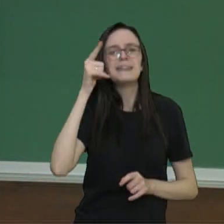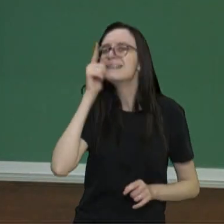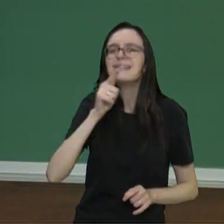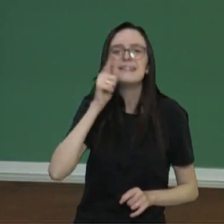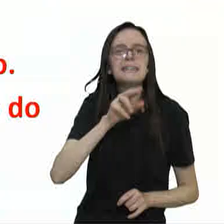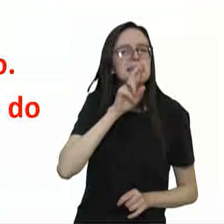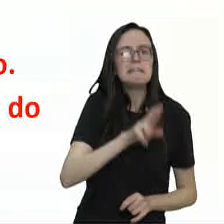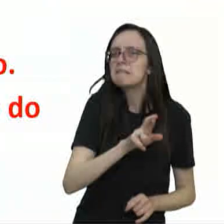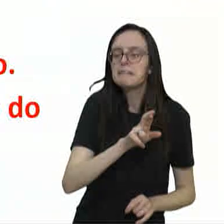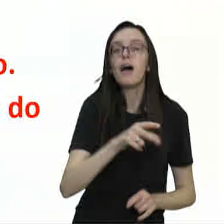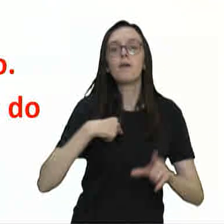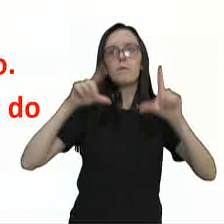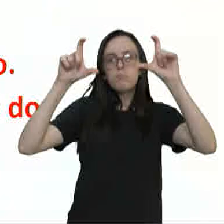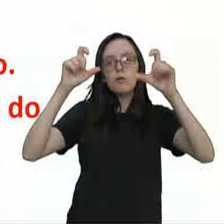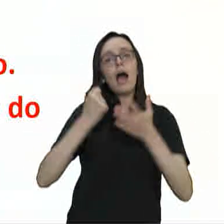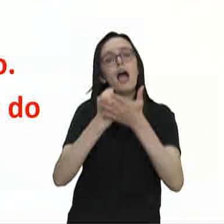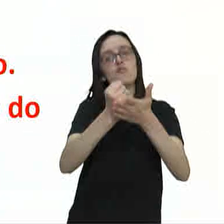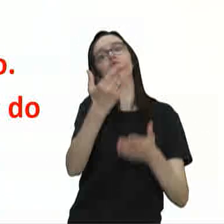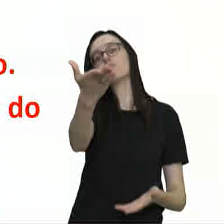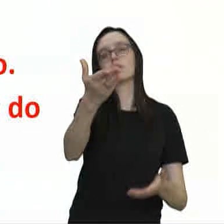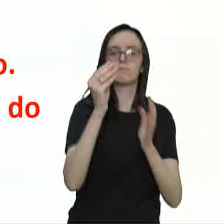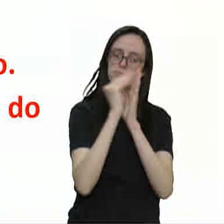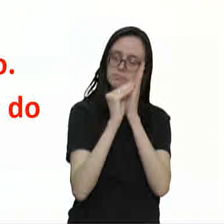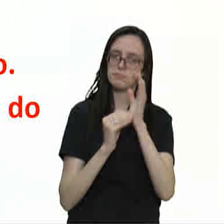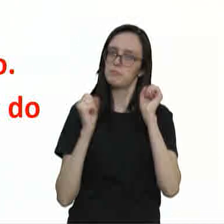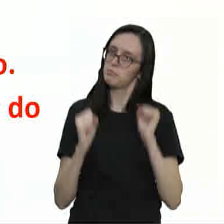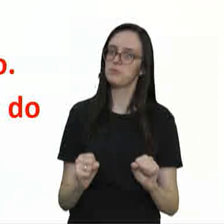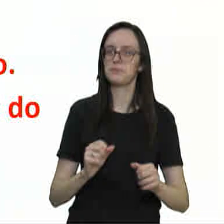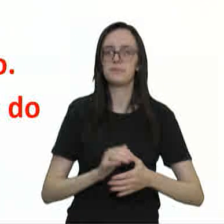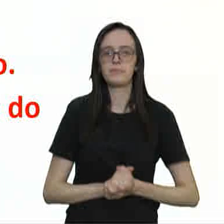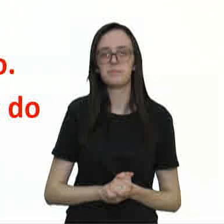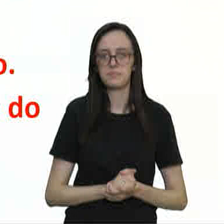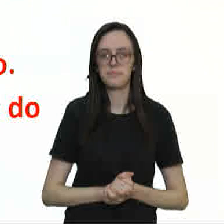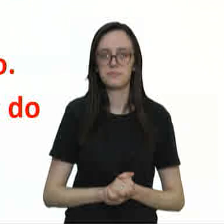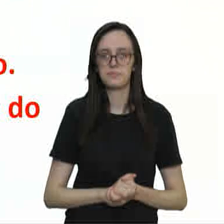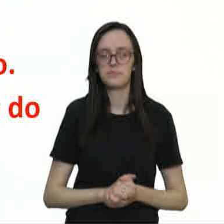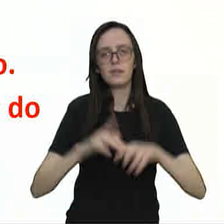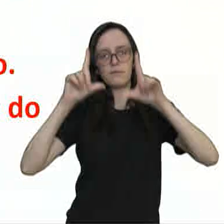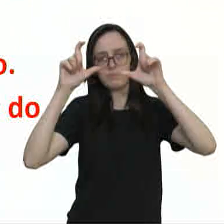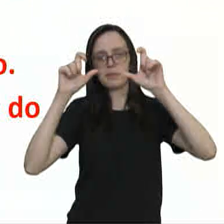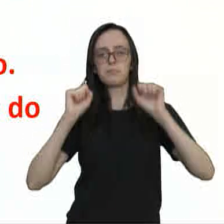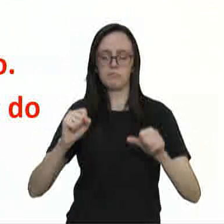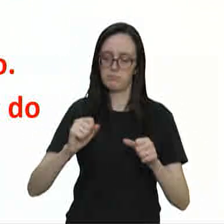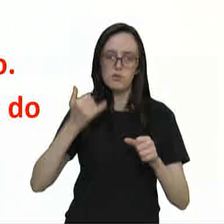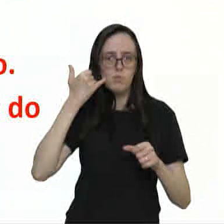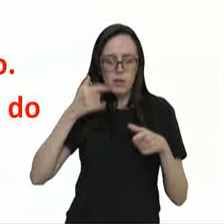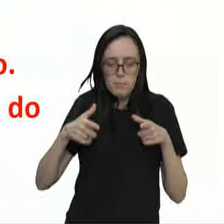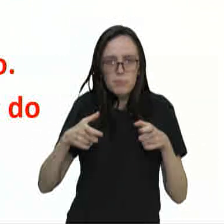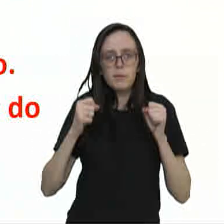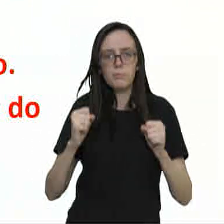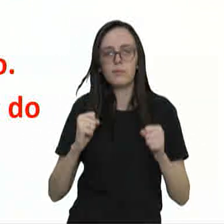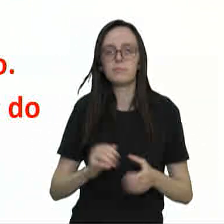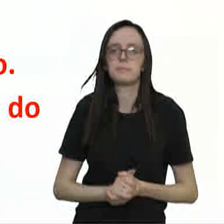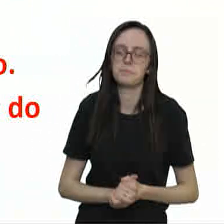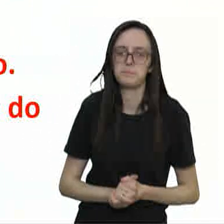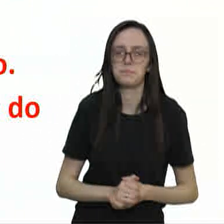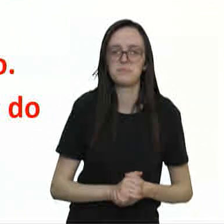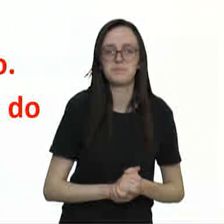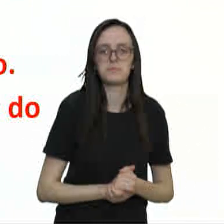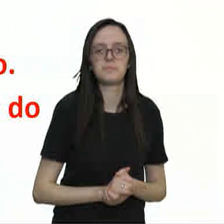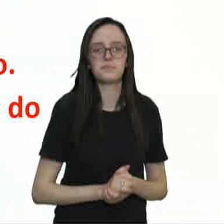conseguiu responder, estou te dando uma ajuda aqui nessa tela aí para você. Printa aí, dá uma fotografada nela. Vou deixar ela na tela para